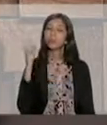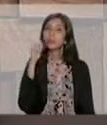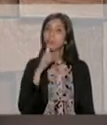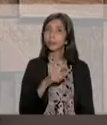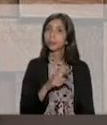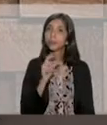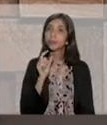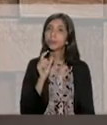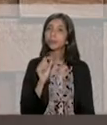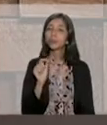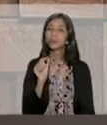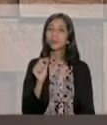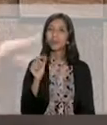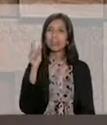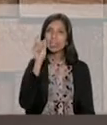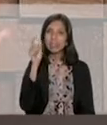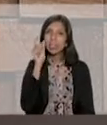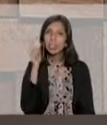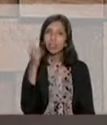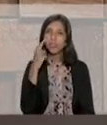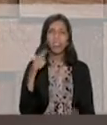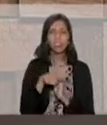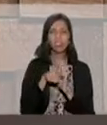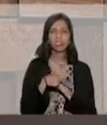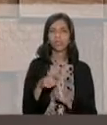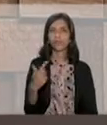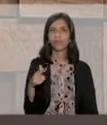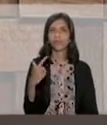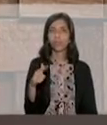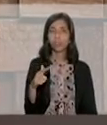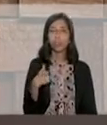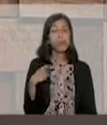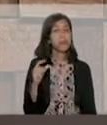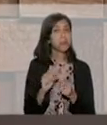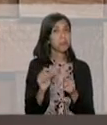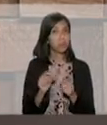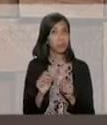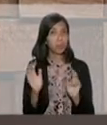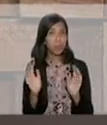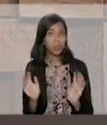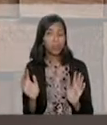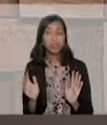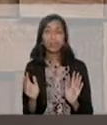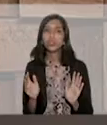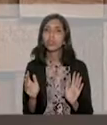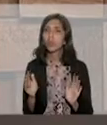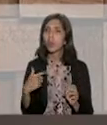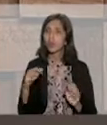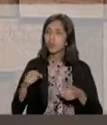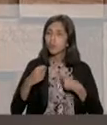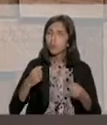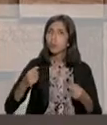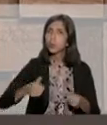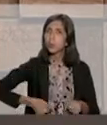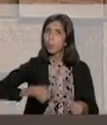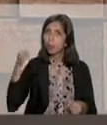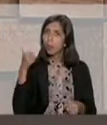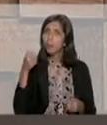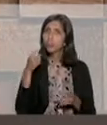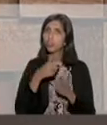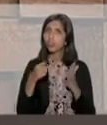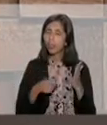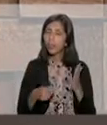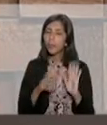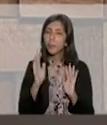uma dificuldade e eu não tenho muito interesse em ficar analisando, né? Eu acho que eu estou fazendo e eu faço o melhor, né? Mas